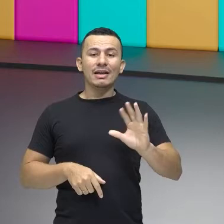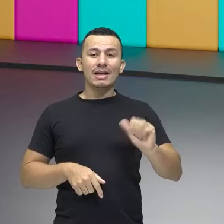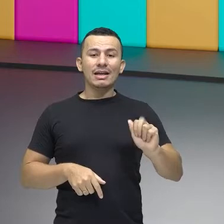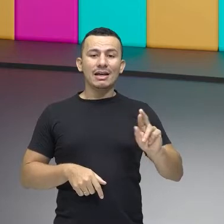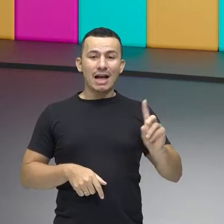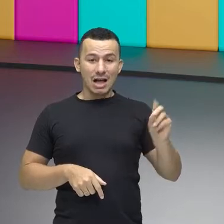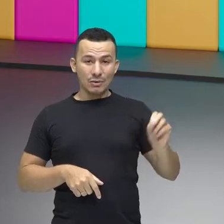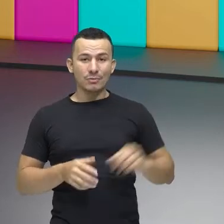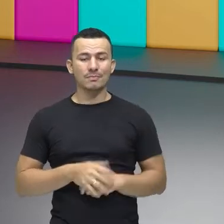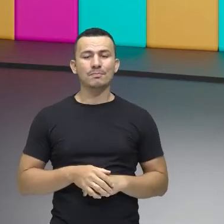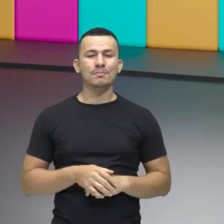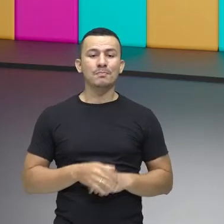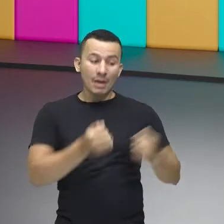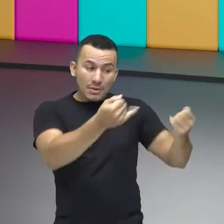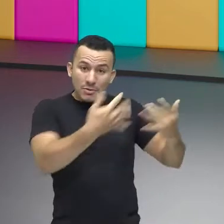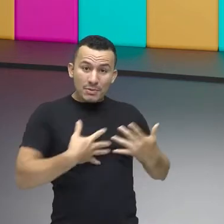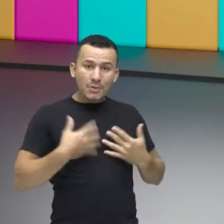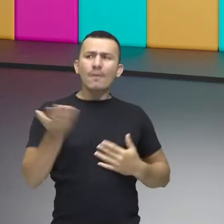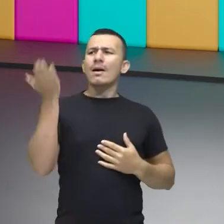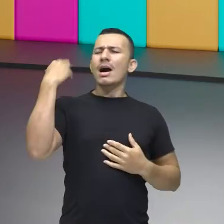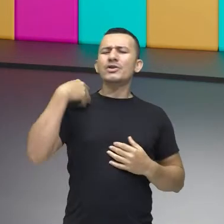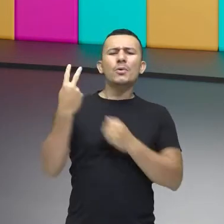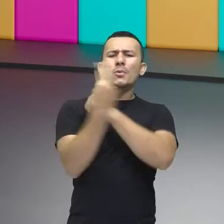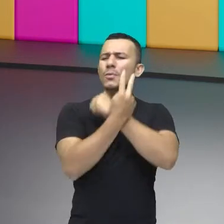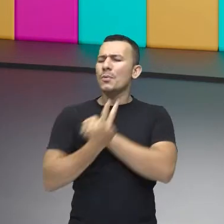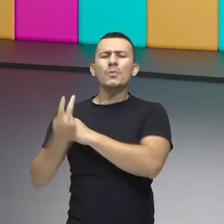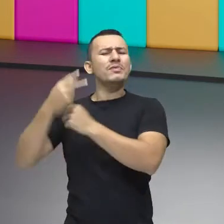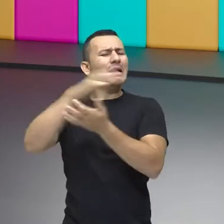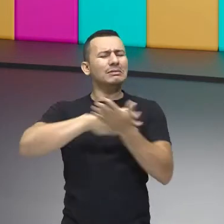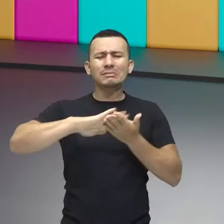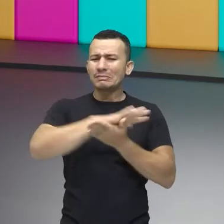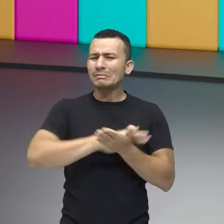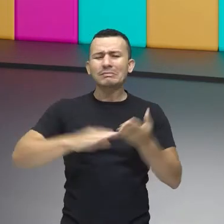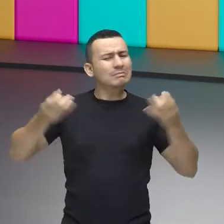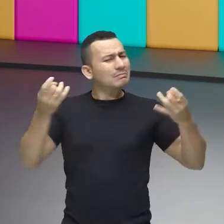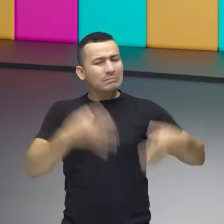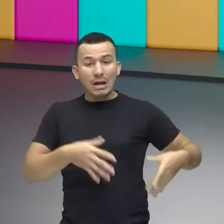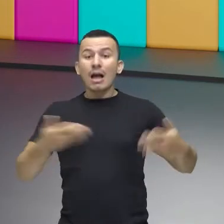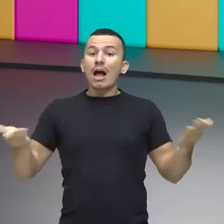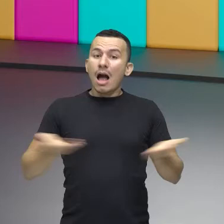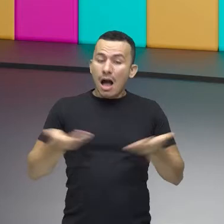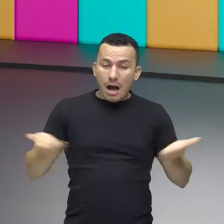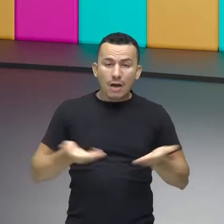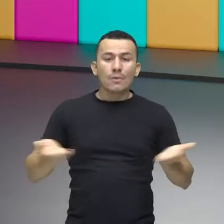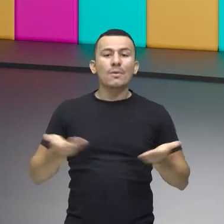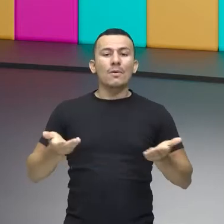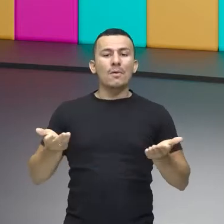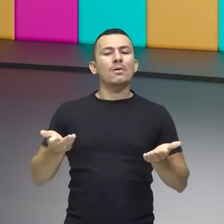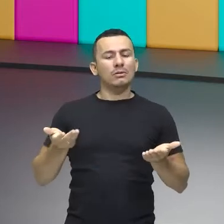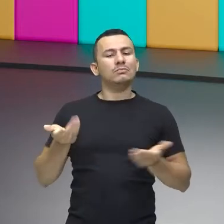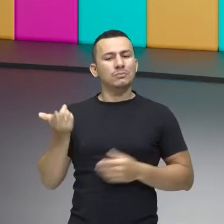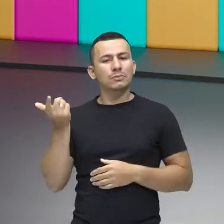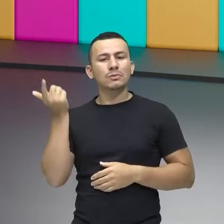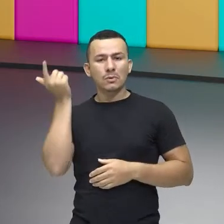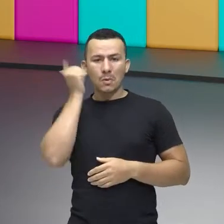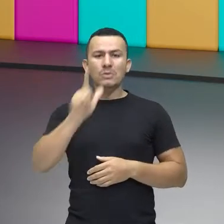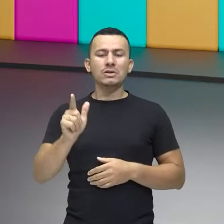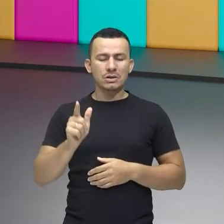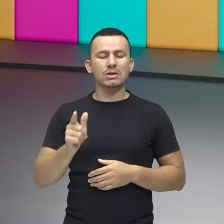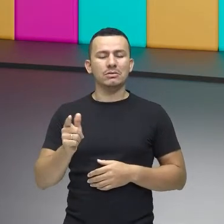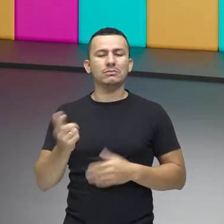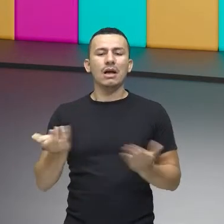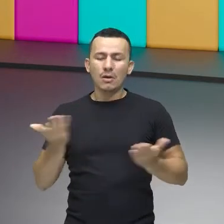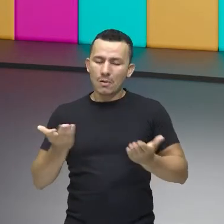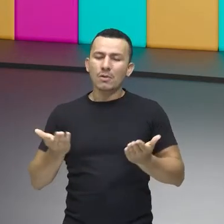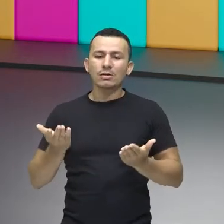eu não tinha autocuidado nenhum. Agora, o que tem mais aí? Agora, antes ele não tinha nenhum autocuidado,